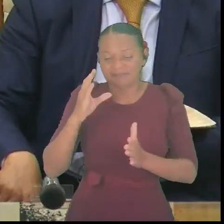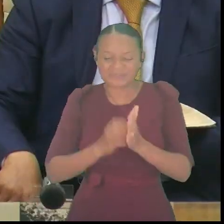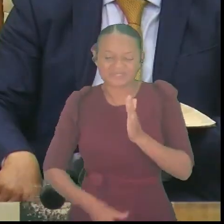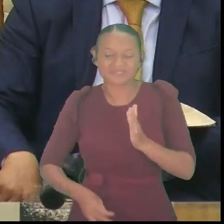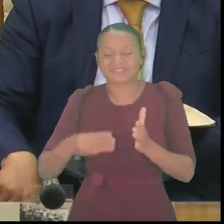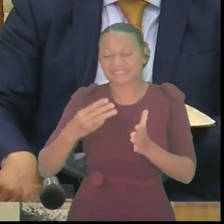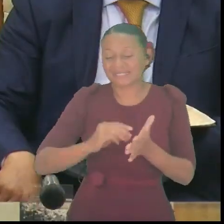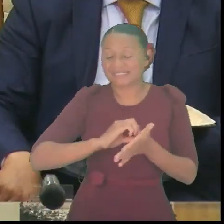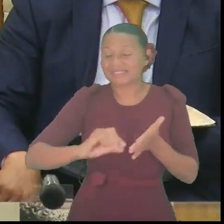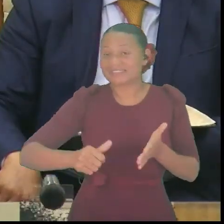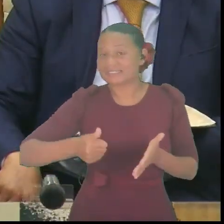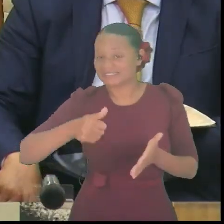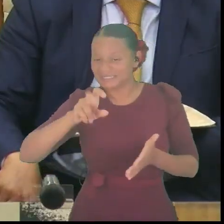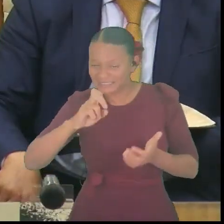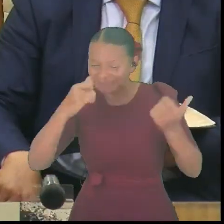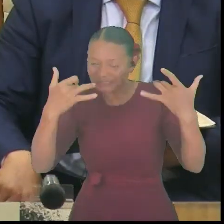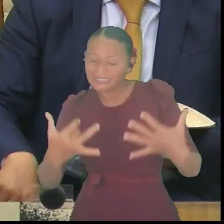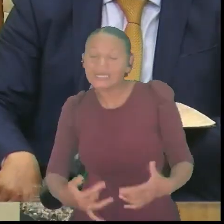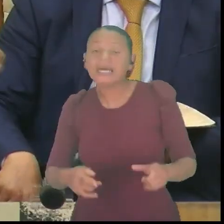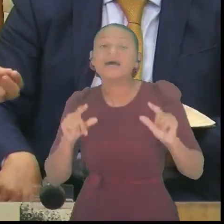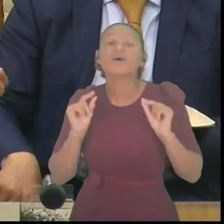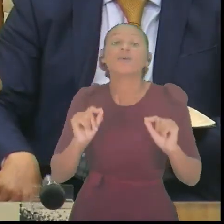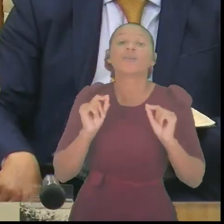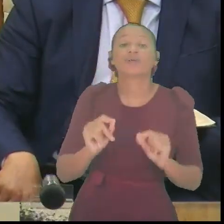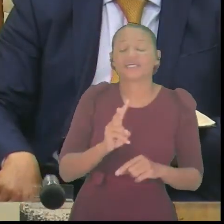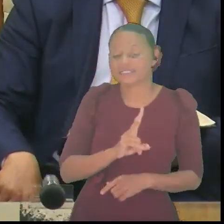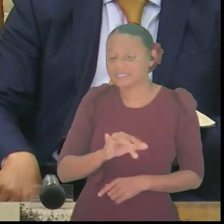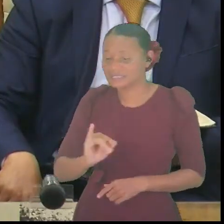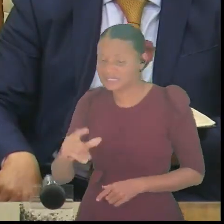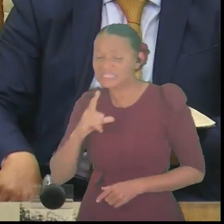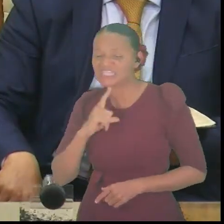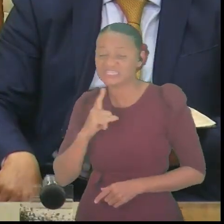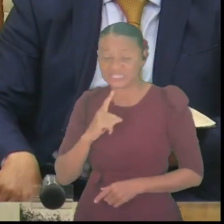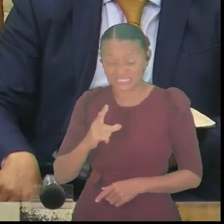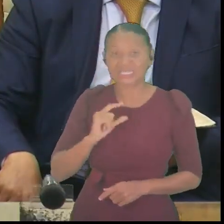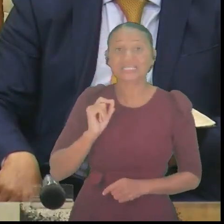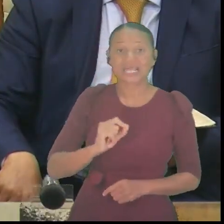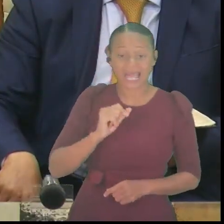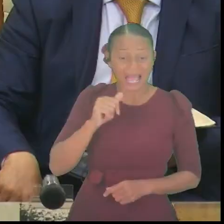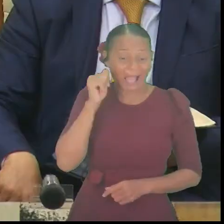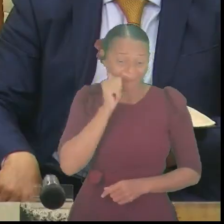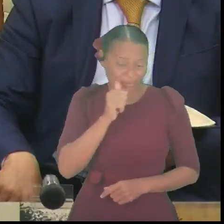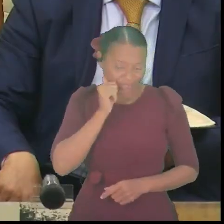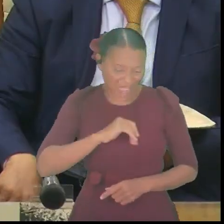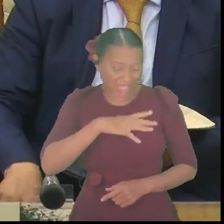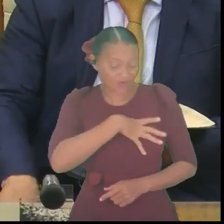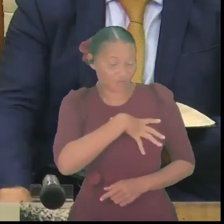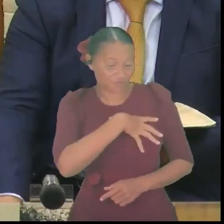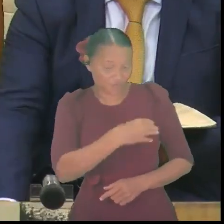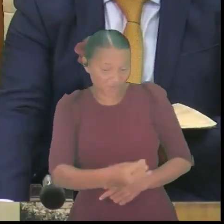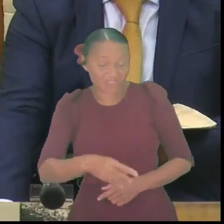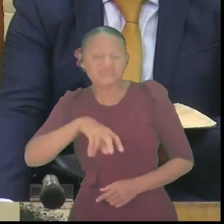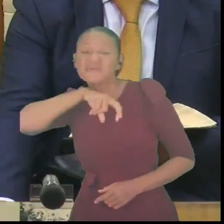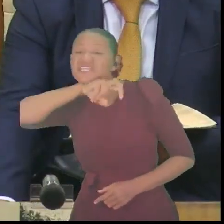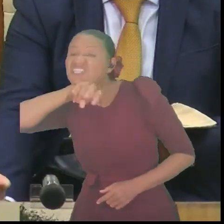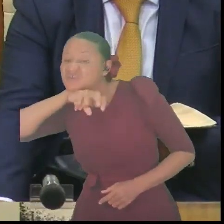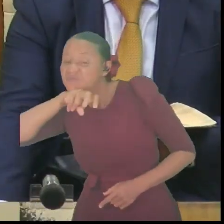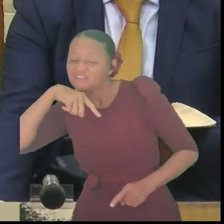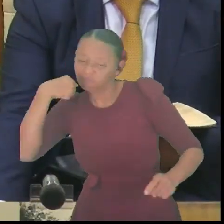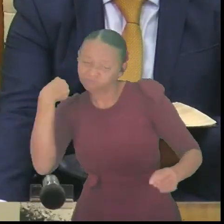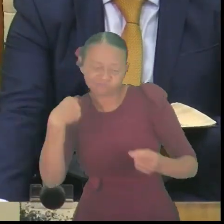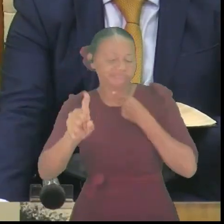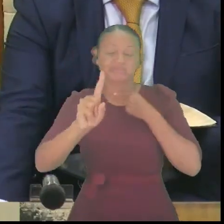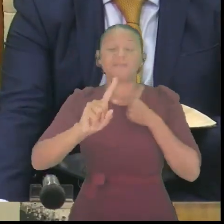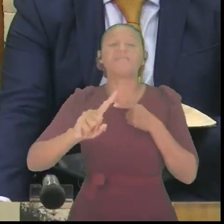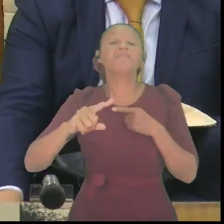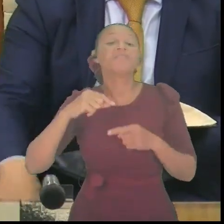serem expulsos do Éden, Deus disse a ele que haveria inimizade entre a semente da mulher e a serpente, que a serpente feriria o